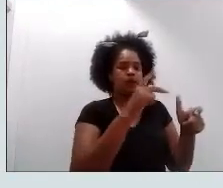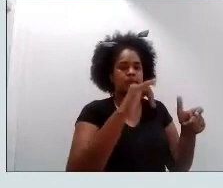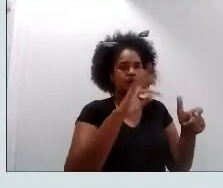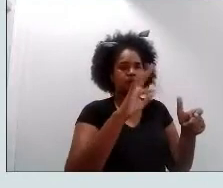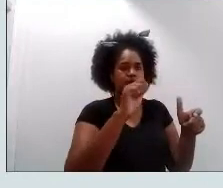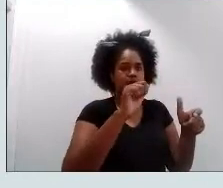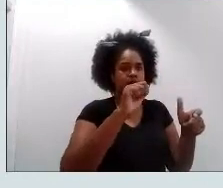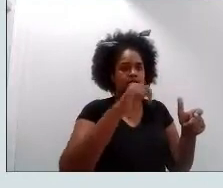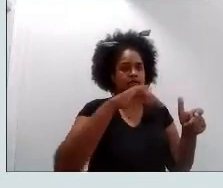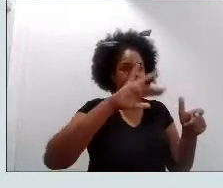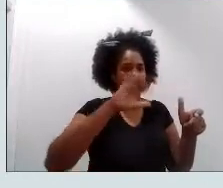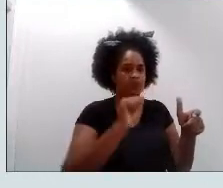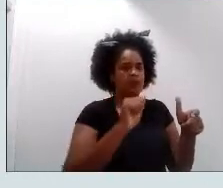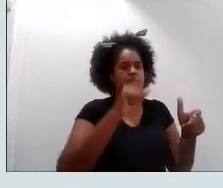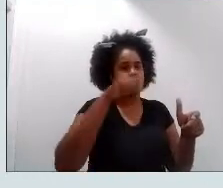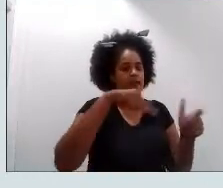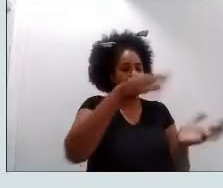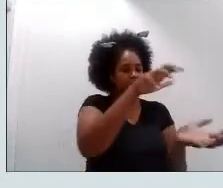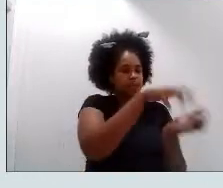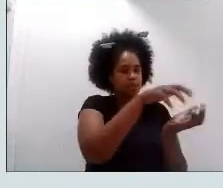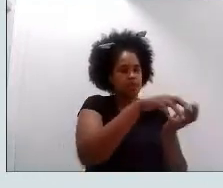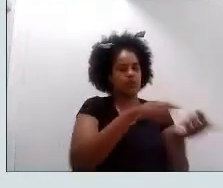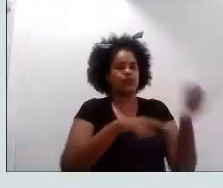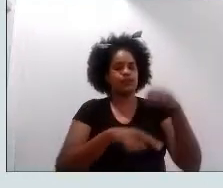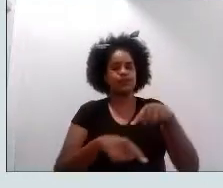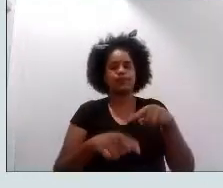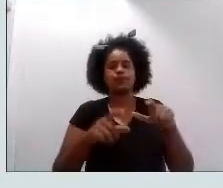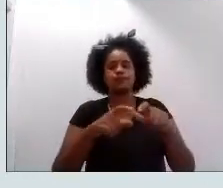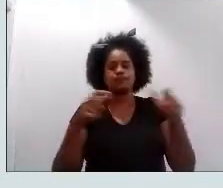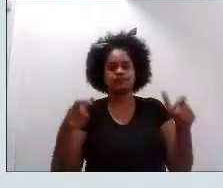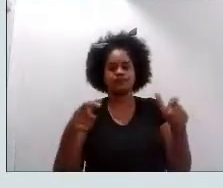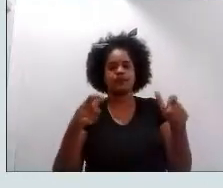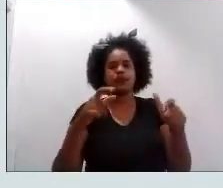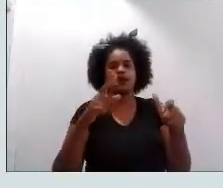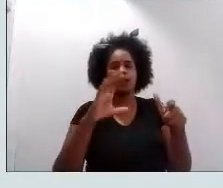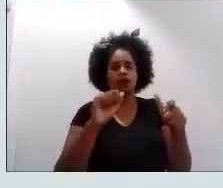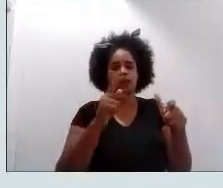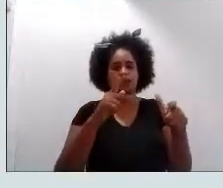capitania de Pernambuco, por causa das condições climáticas,